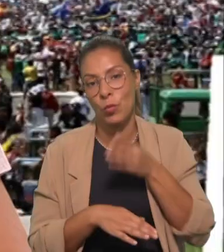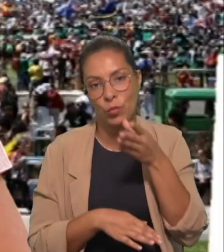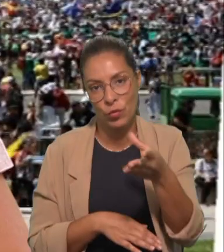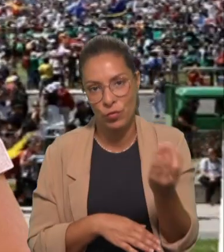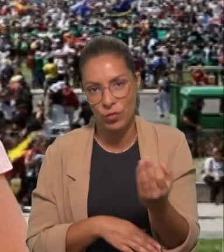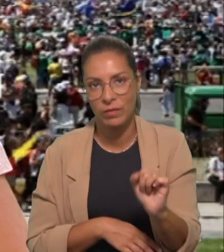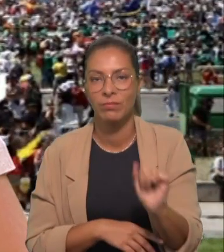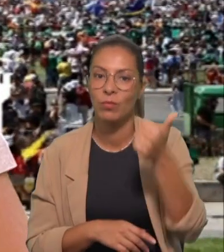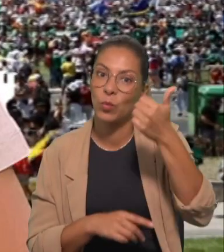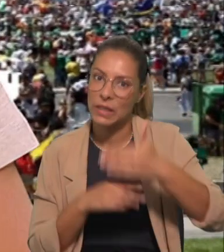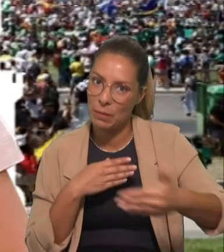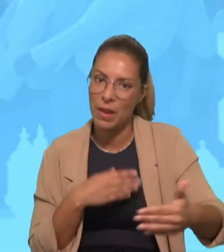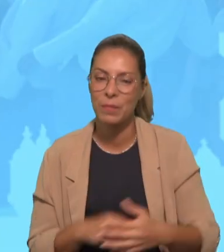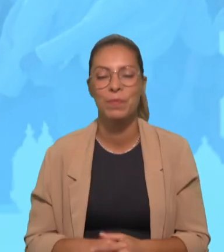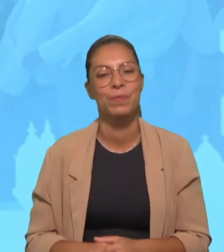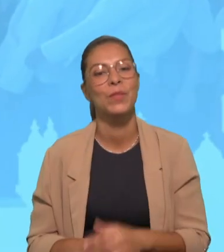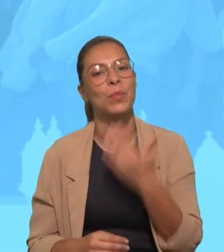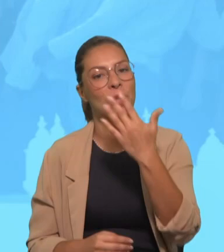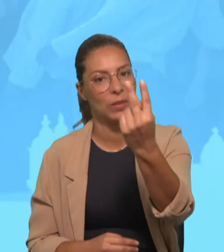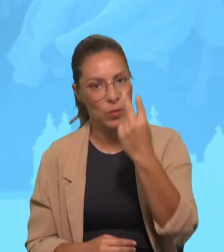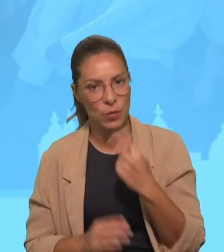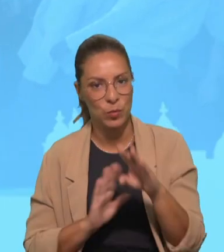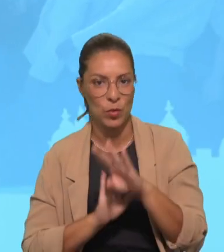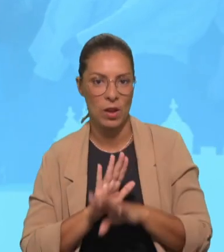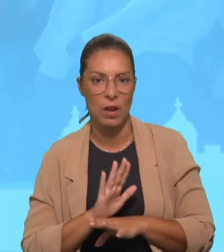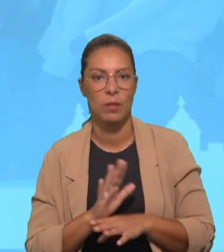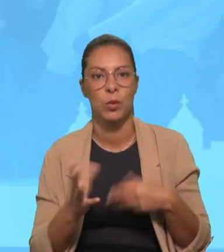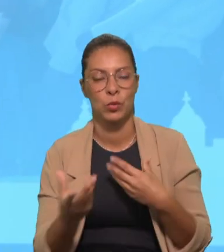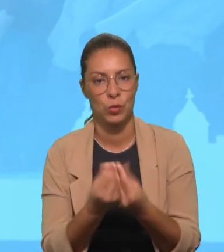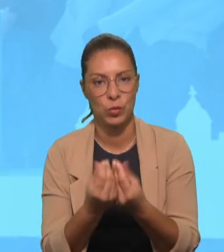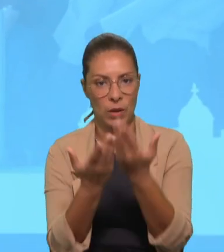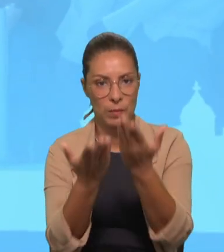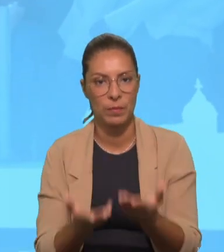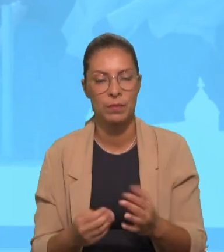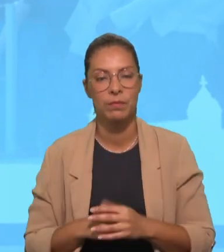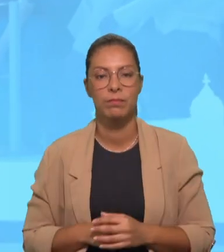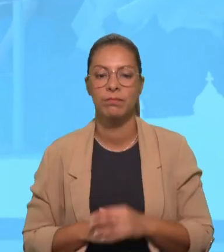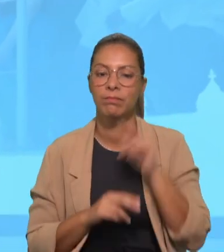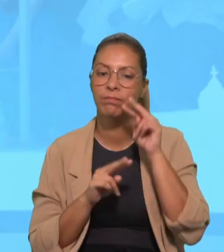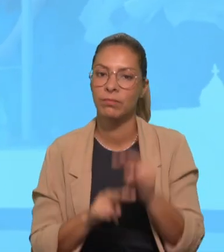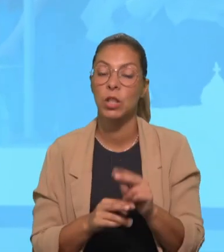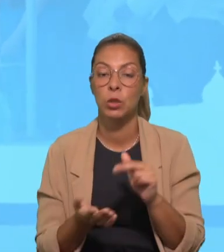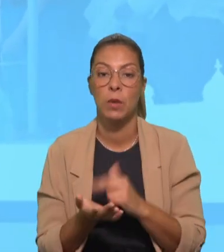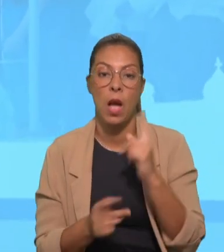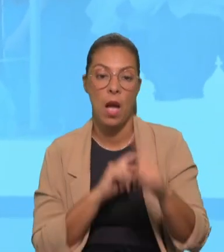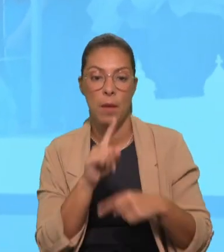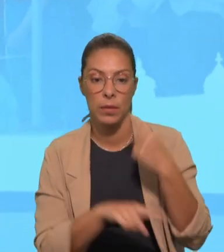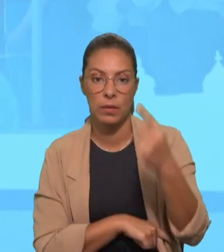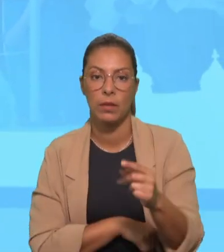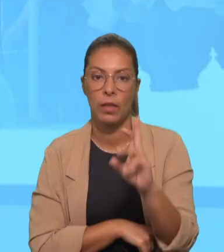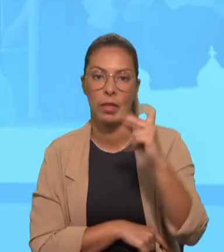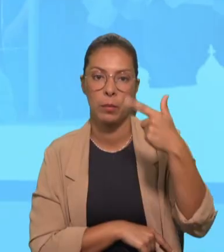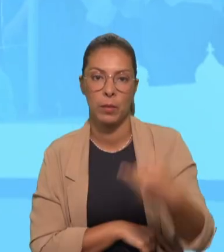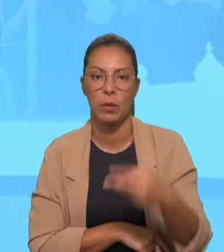missionária. Obrigado. Obrigada a si também por ter estado connosco, por se manter desse lado e nos acompanhar. Esperamos por si amanhã aqui na RTP2, pelo